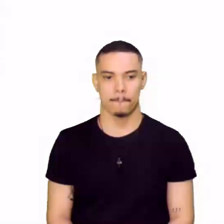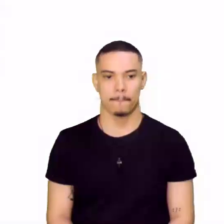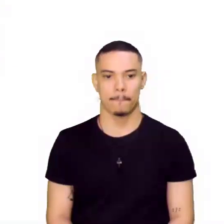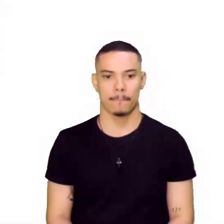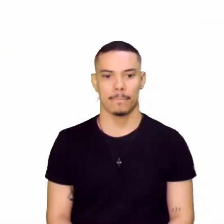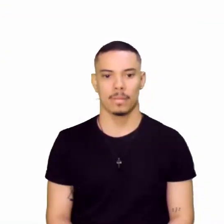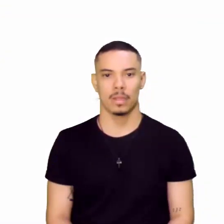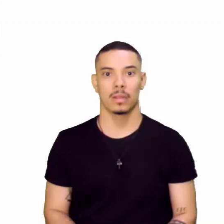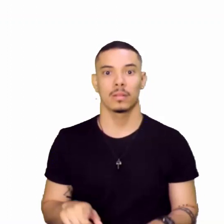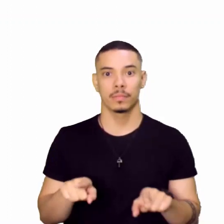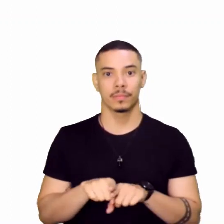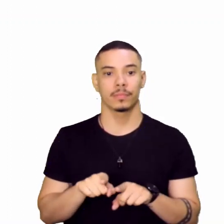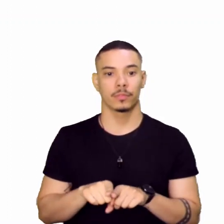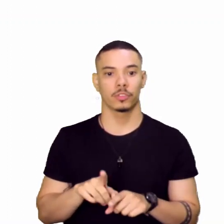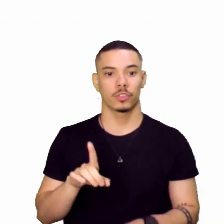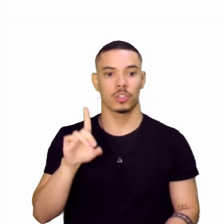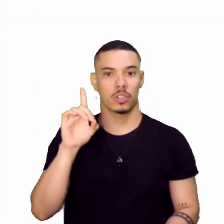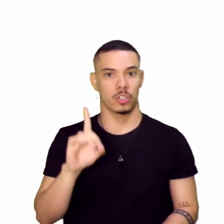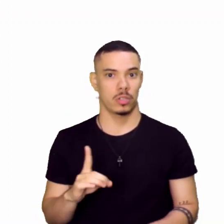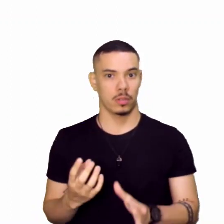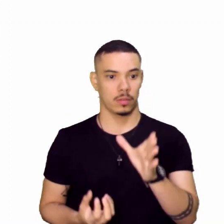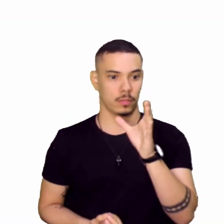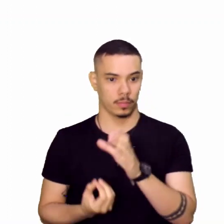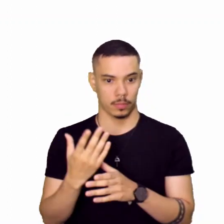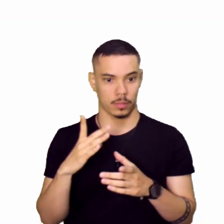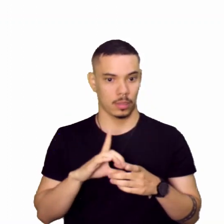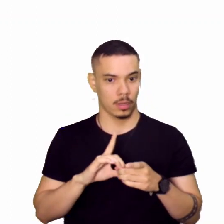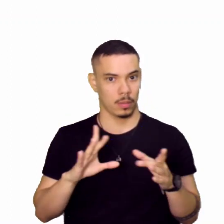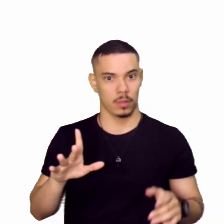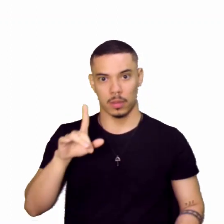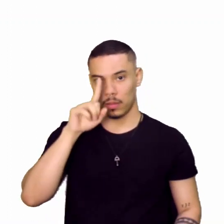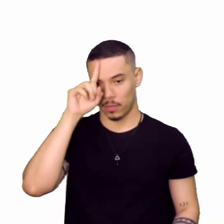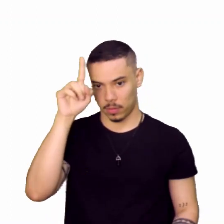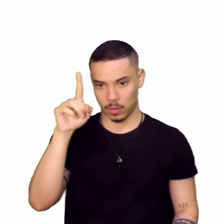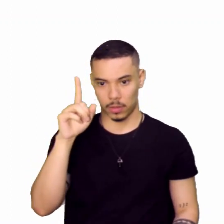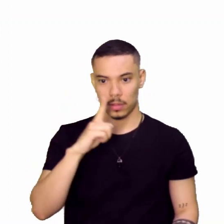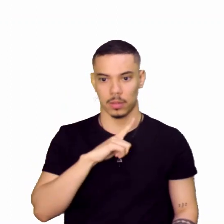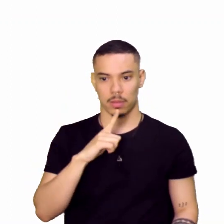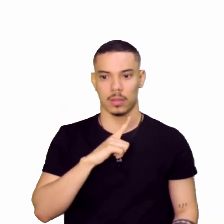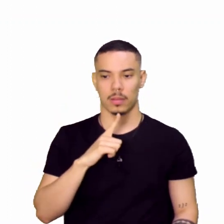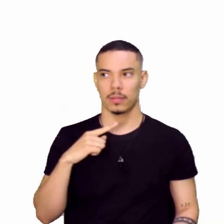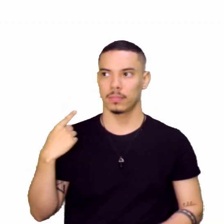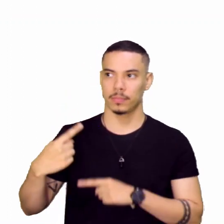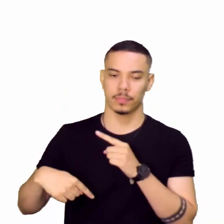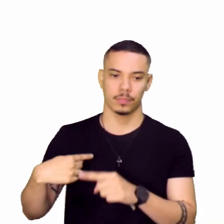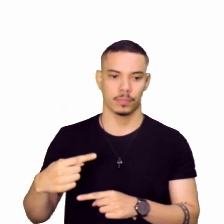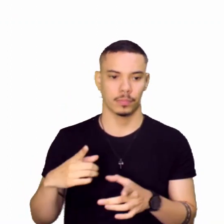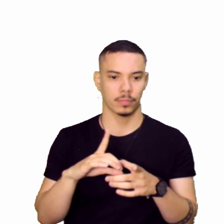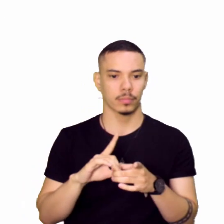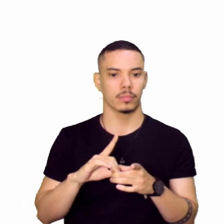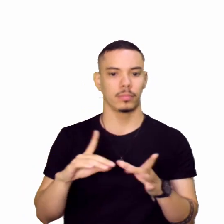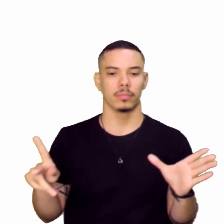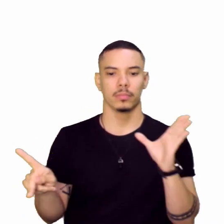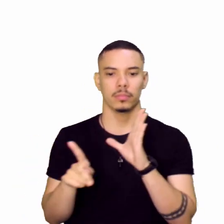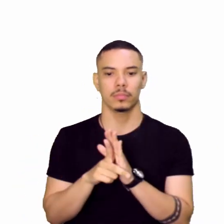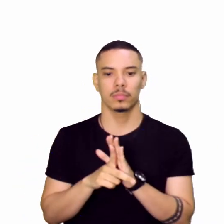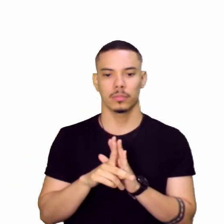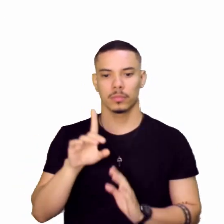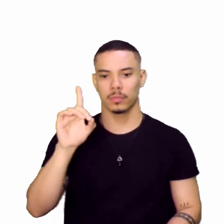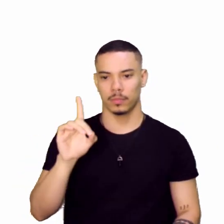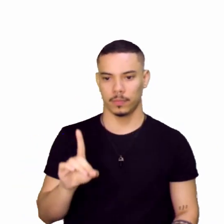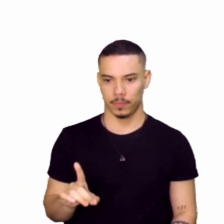a criação dos direitos quando a democracia foi inventada criou-se a tradição democrática como instituição de